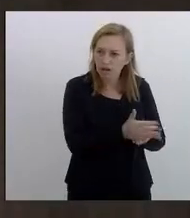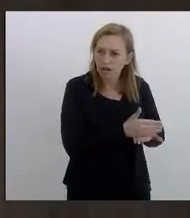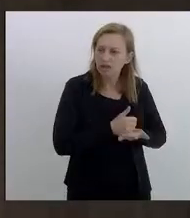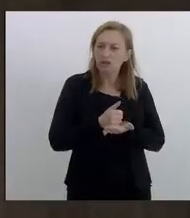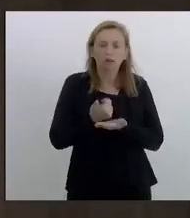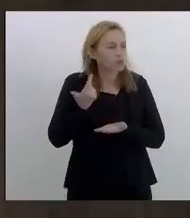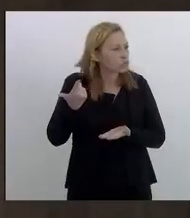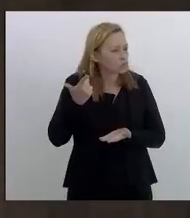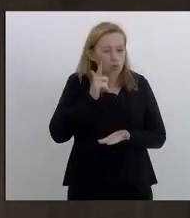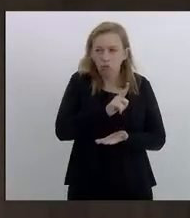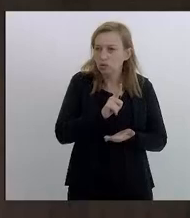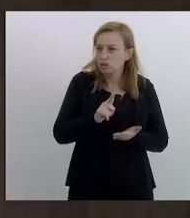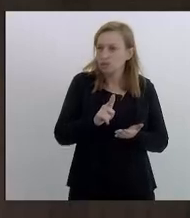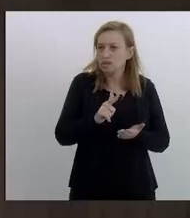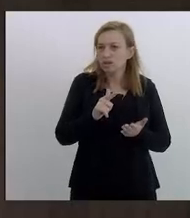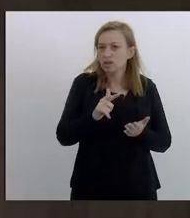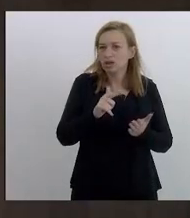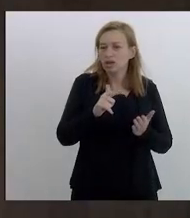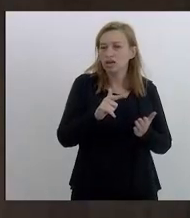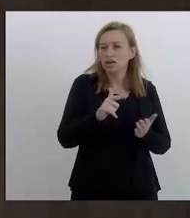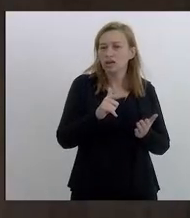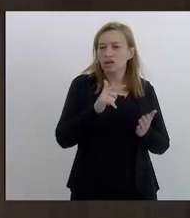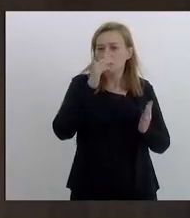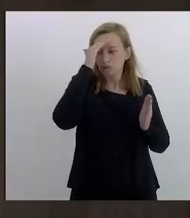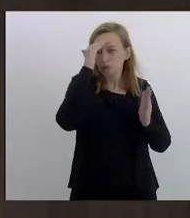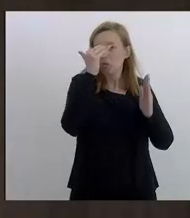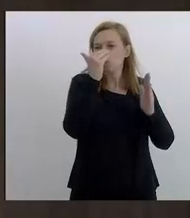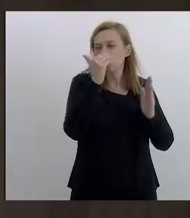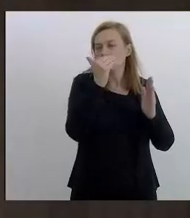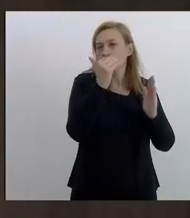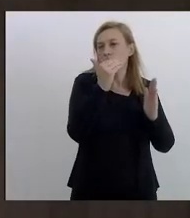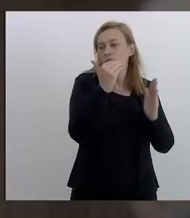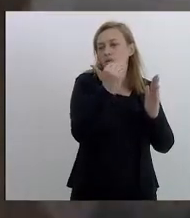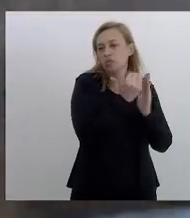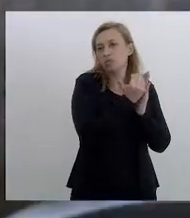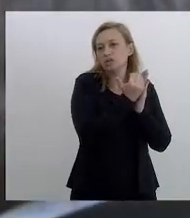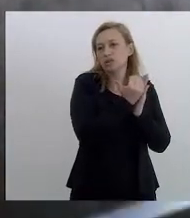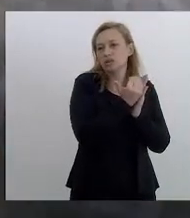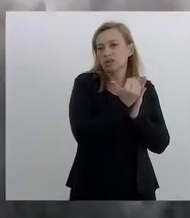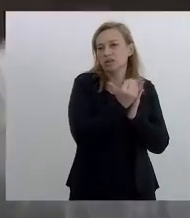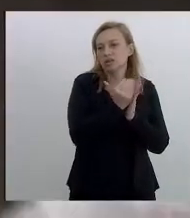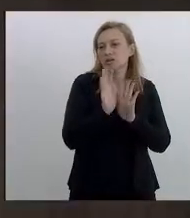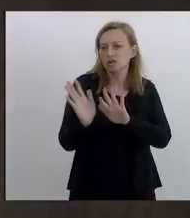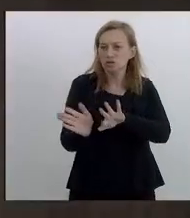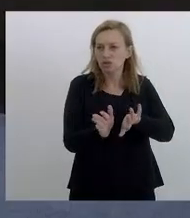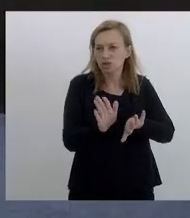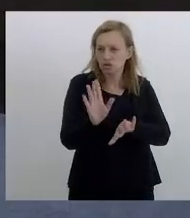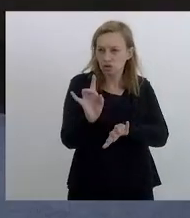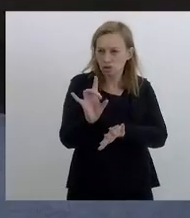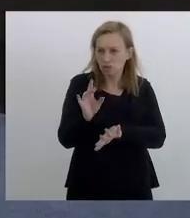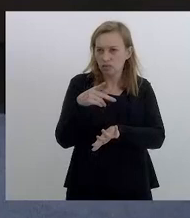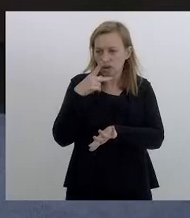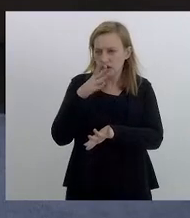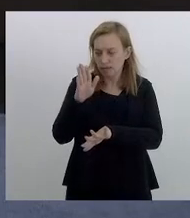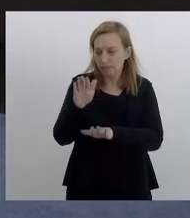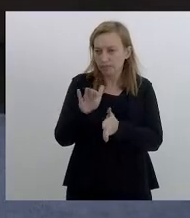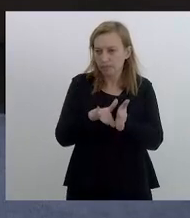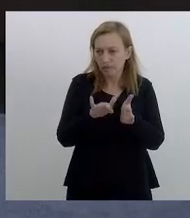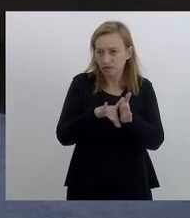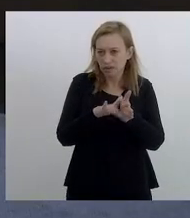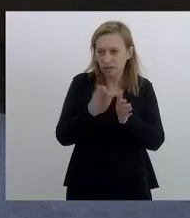consiga cumprir esta reposição. O que o governador me encaminhou há pouco, senhor presidente... Deixa eu só fazer uma questão em relação ao teto de